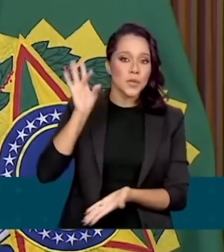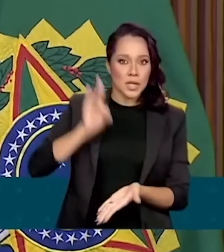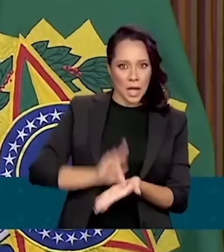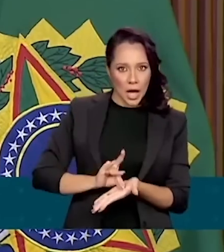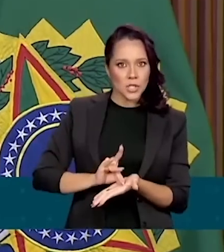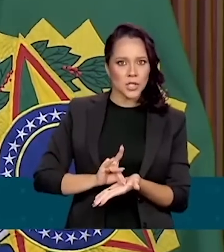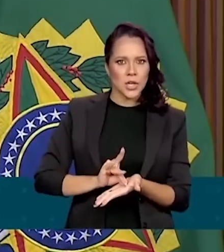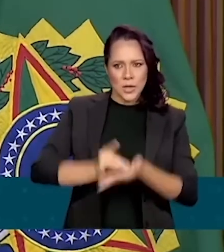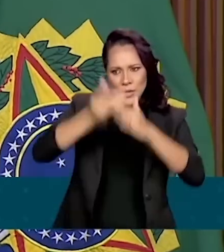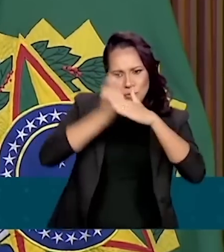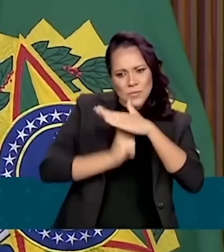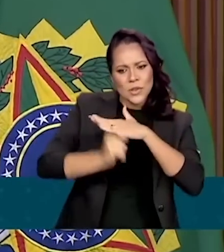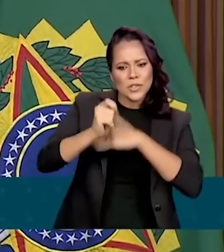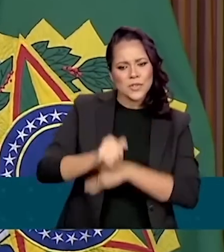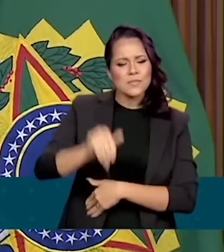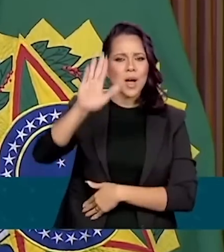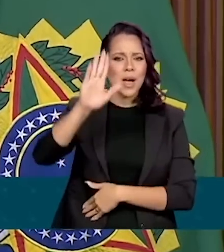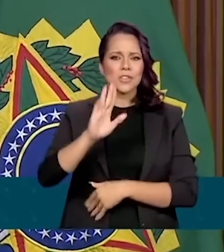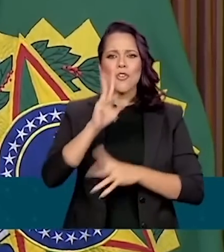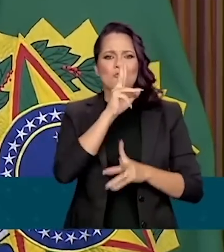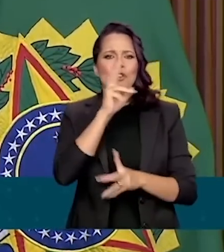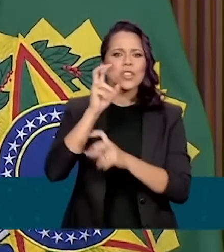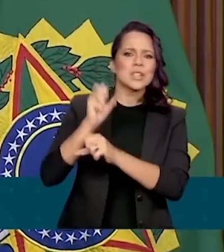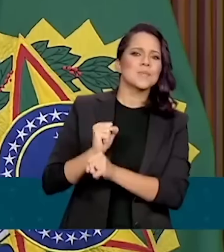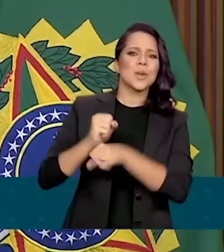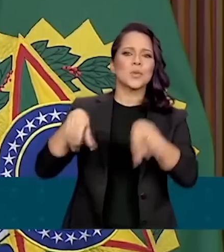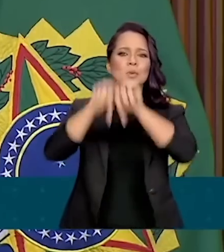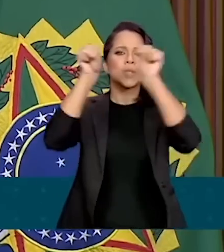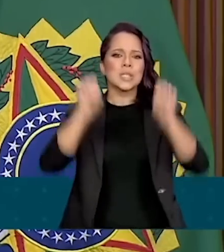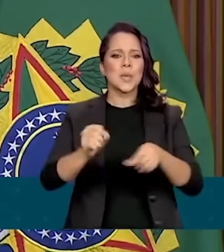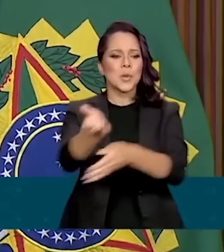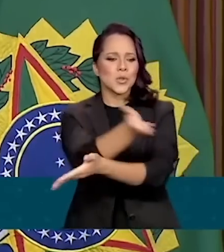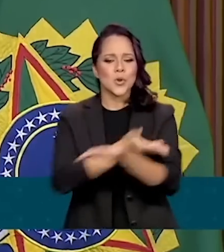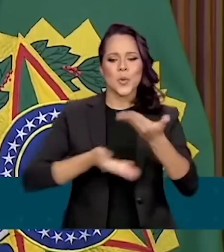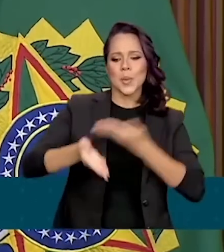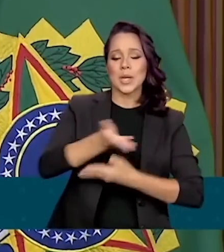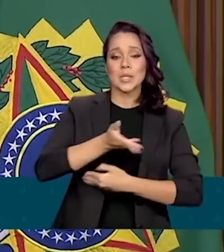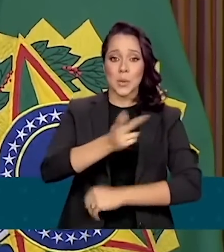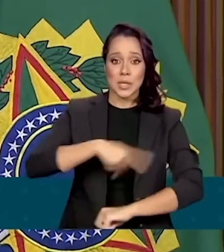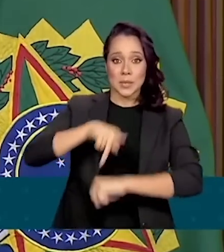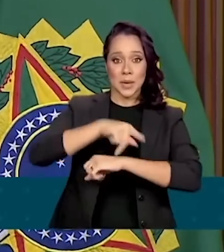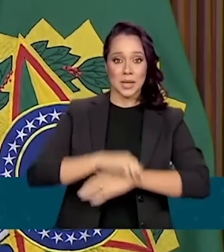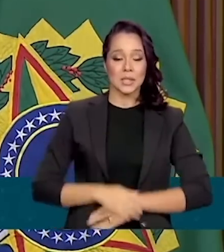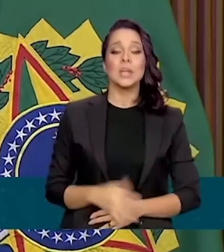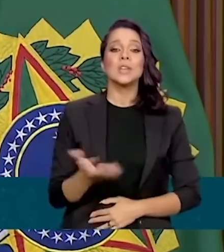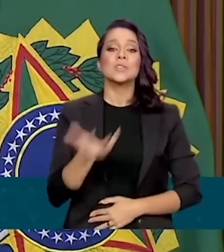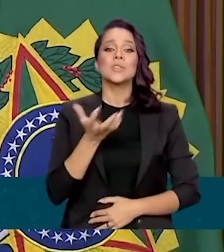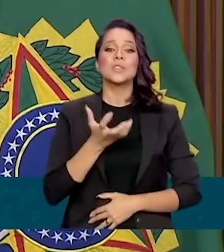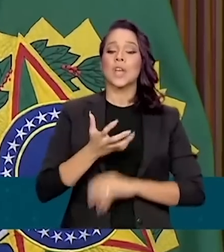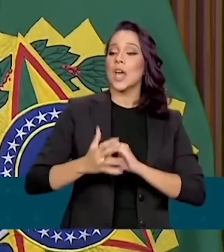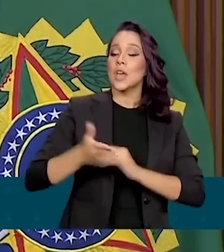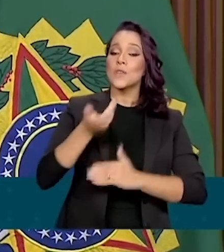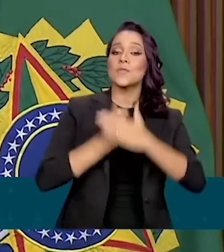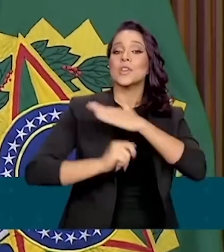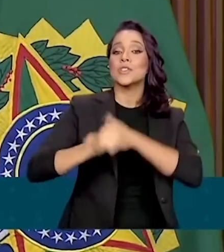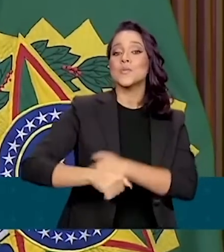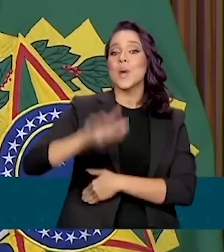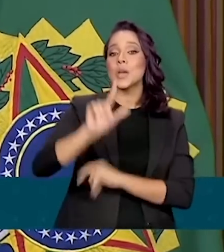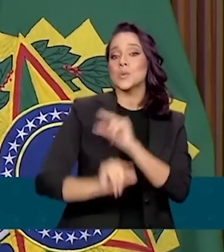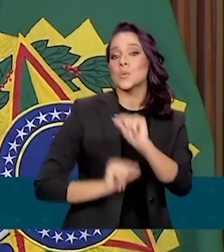efetivamente investir muito no fortalecimento do sistema cooperativo nesse país. Queremos investir